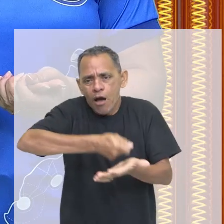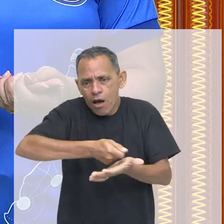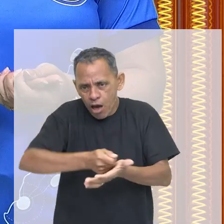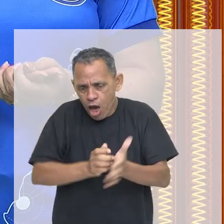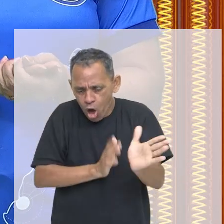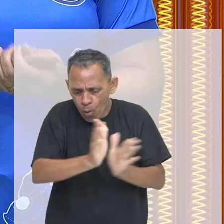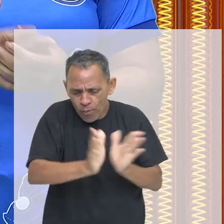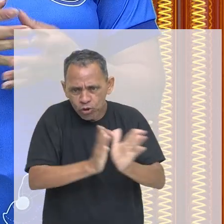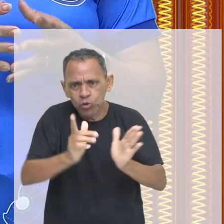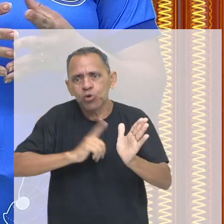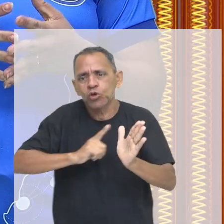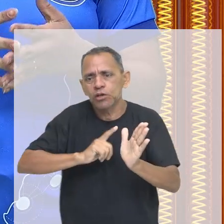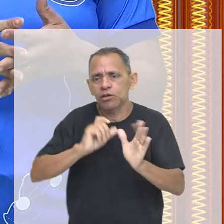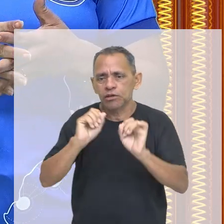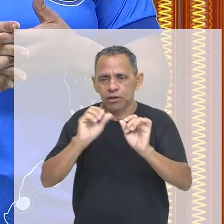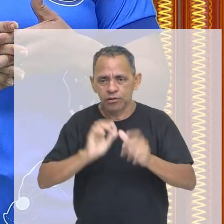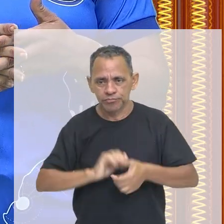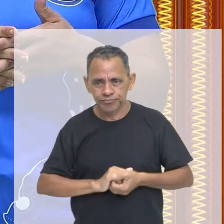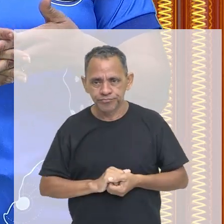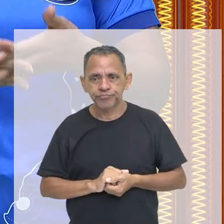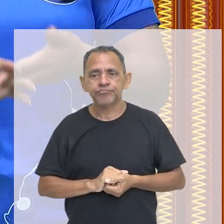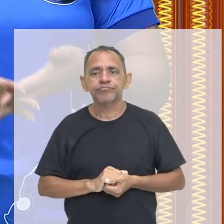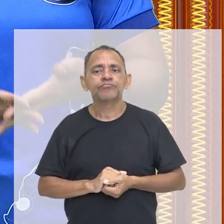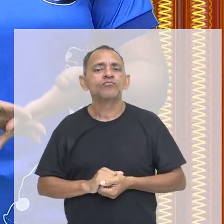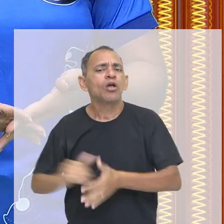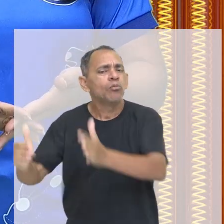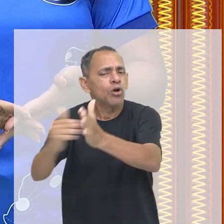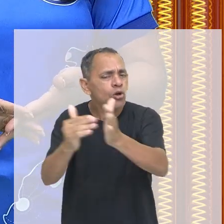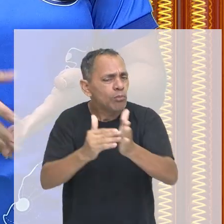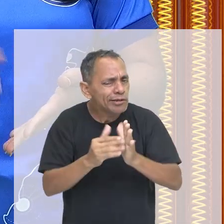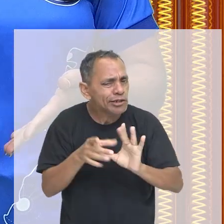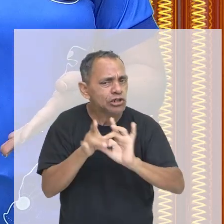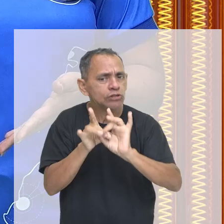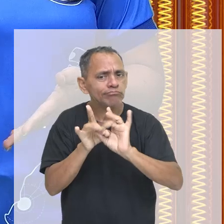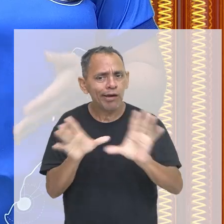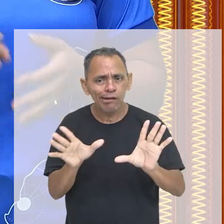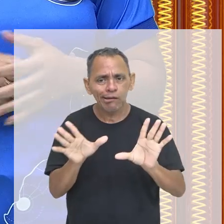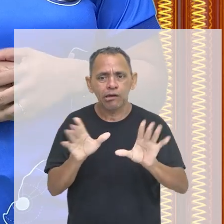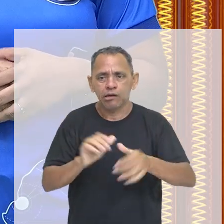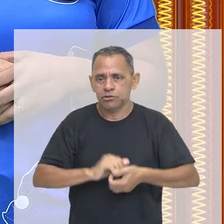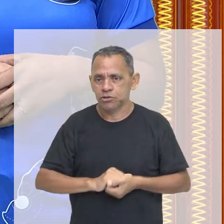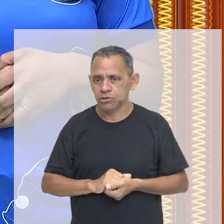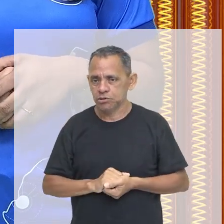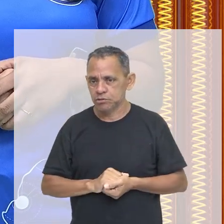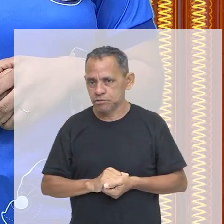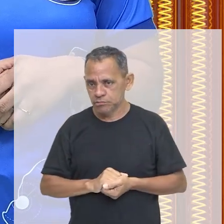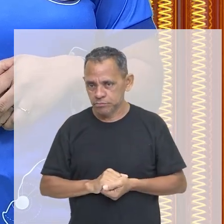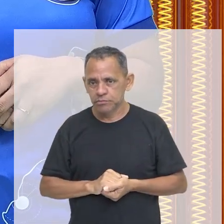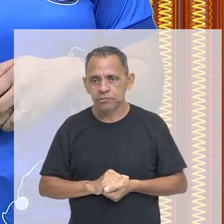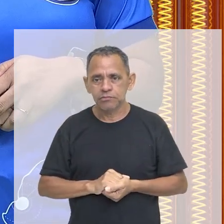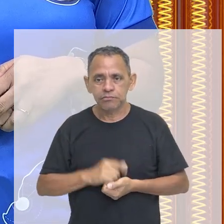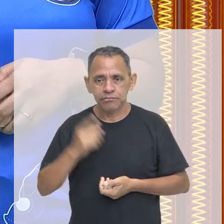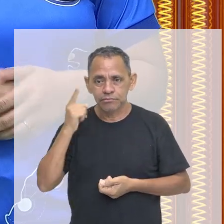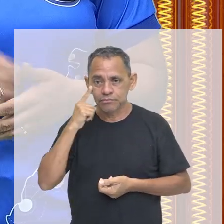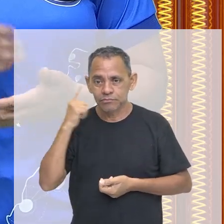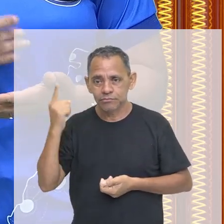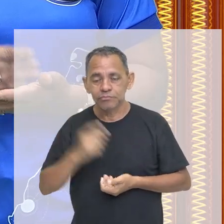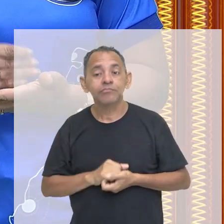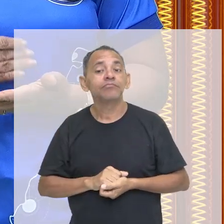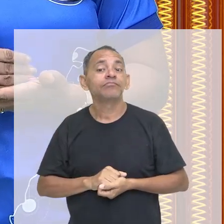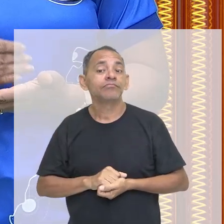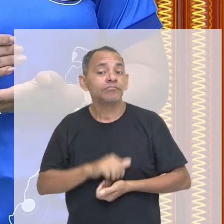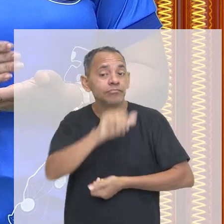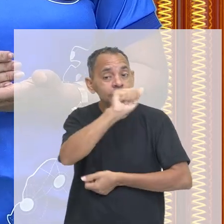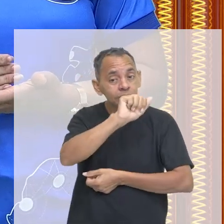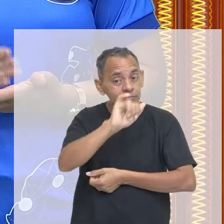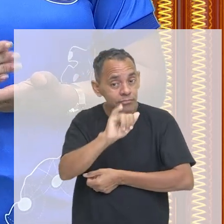que haverá vamos dizer assim, a restrição de liberdades. Então, olha só, quando o AI1 fala em suspensão